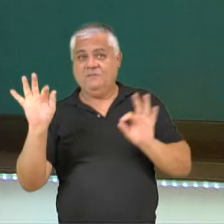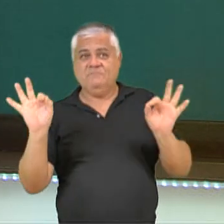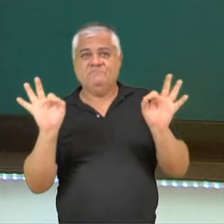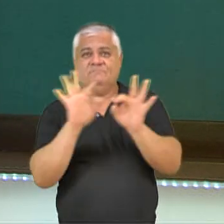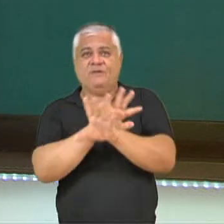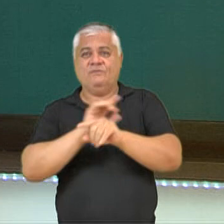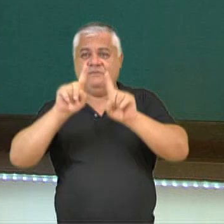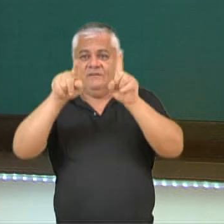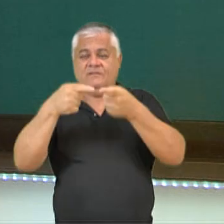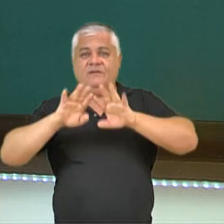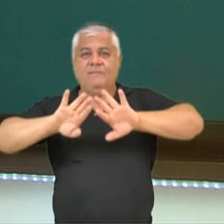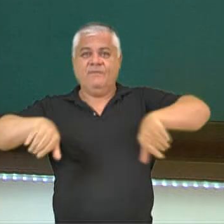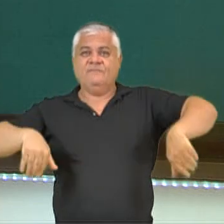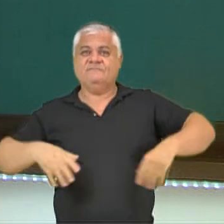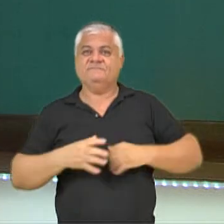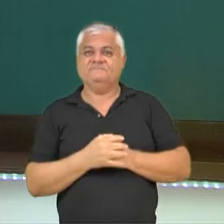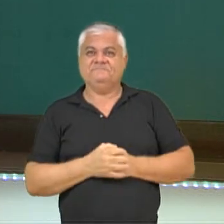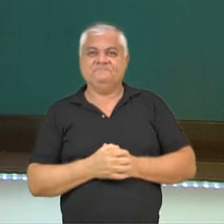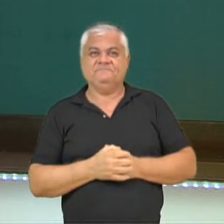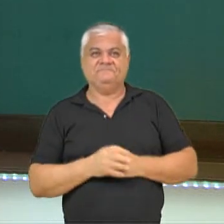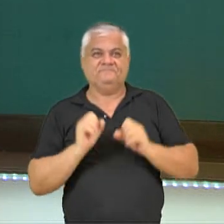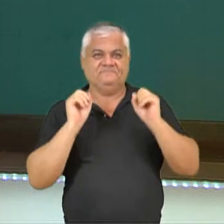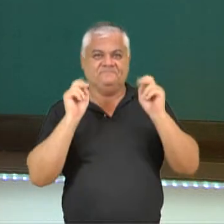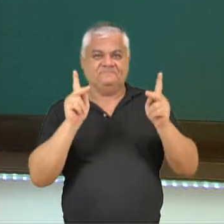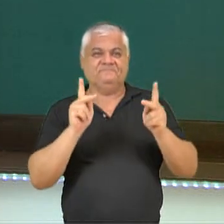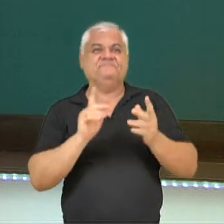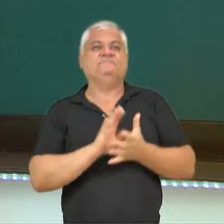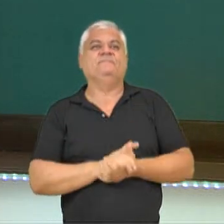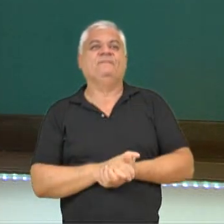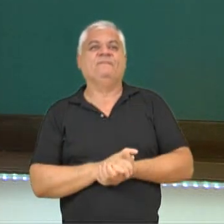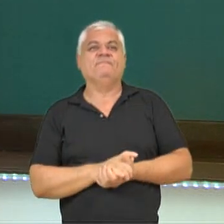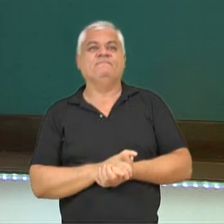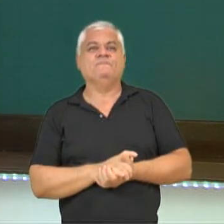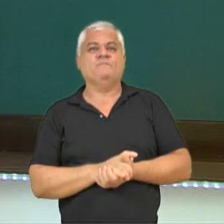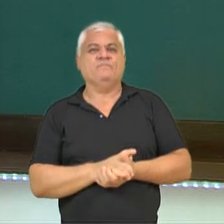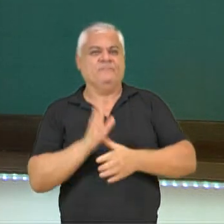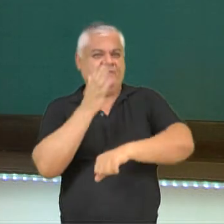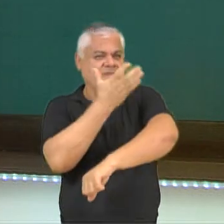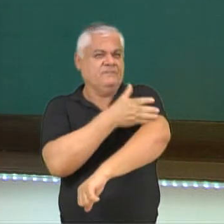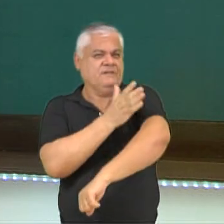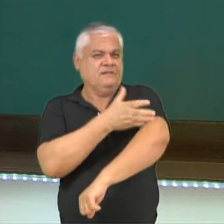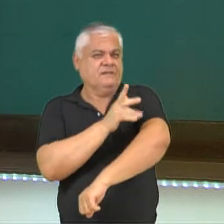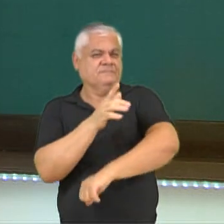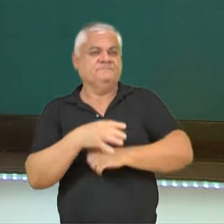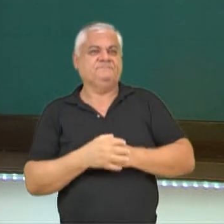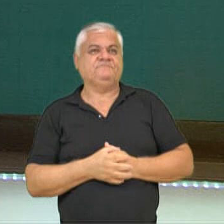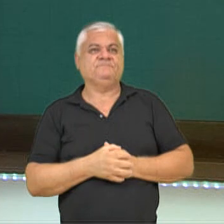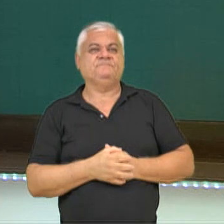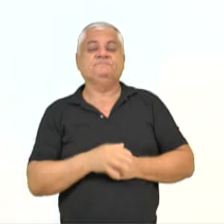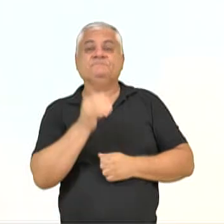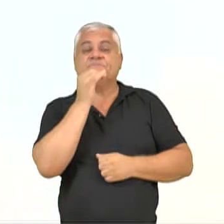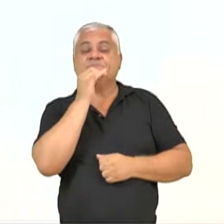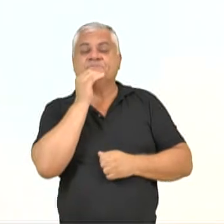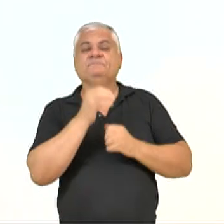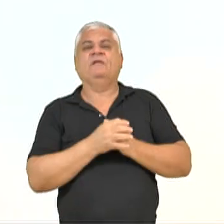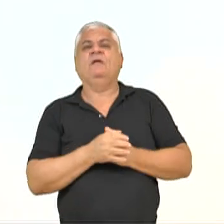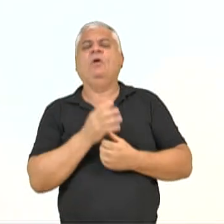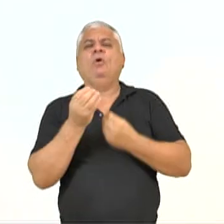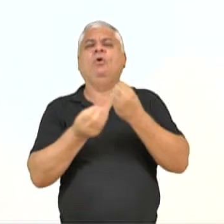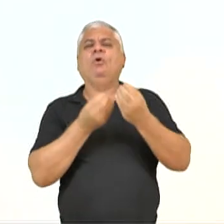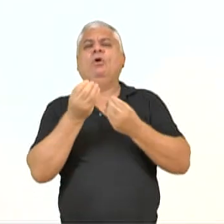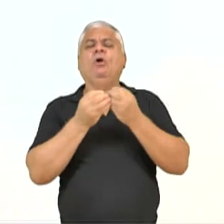mais simples de ser utilizada, ok? Então vamos praticar aqui o exercício? Ele diz assim, ó, qual é a